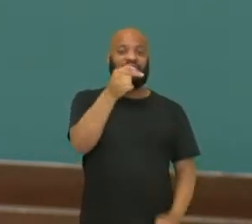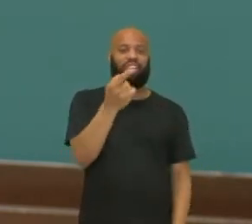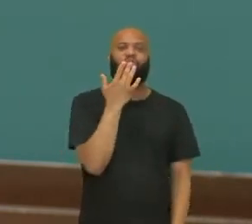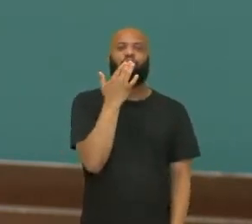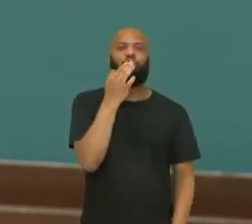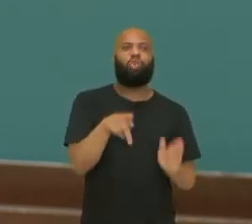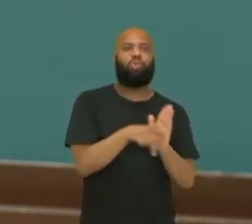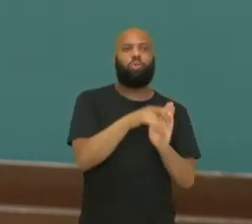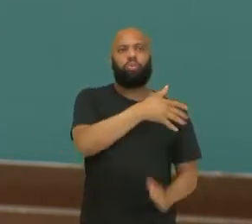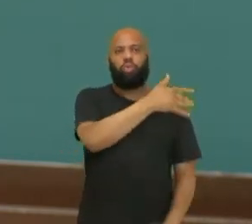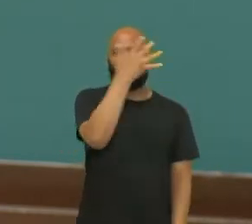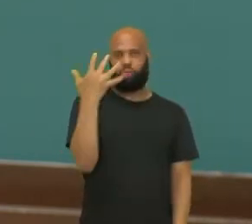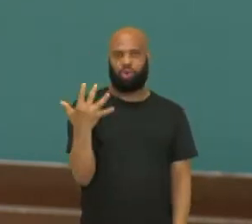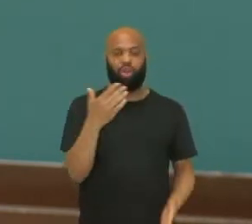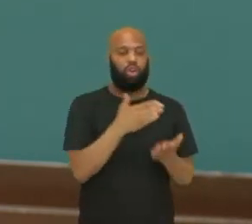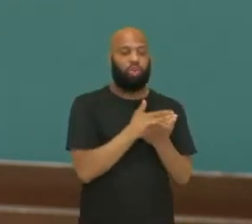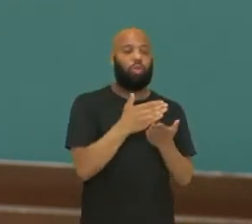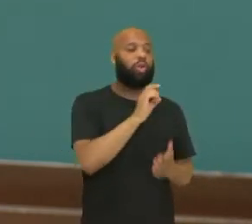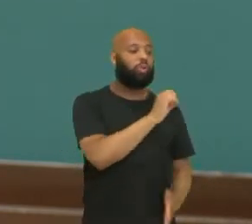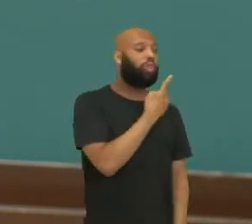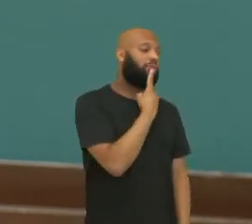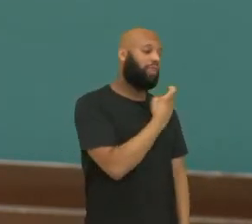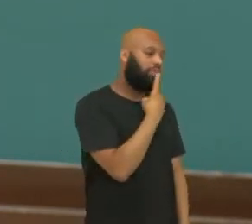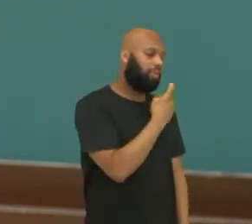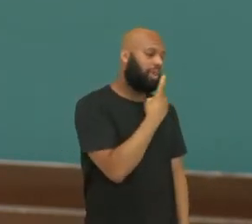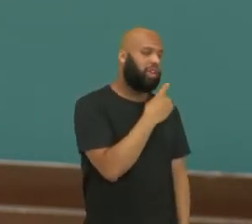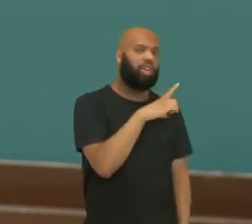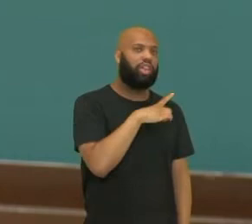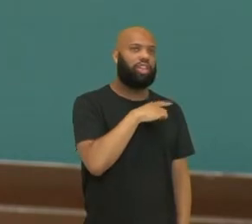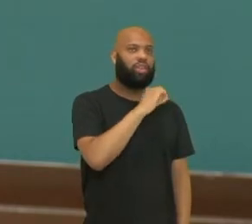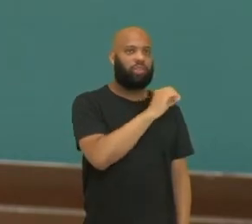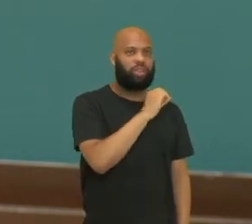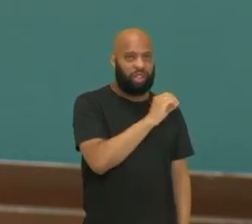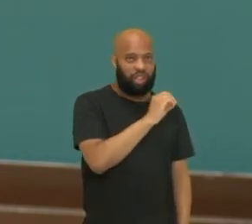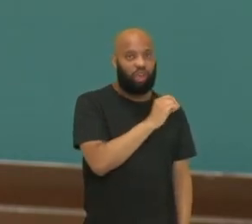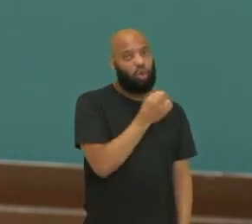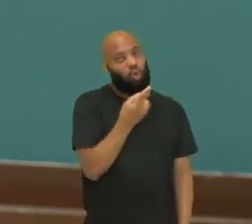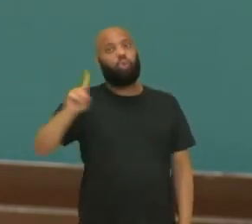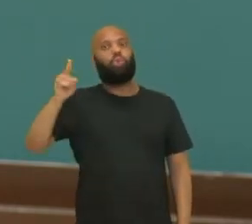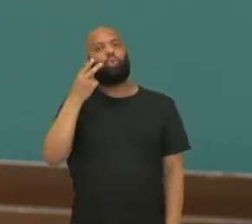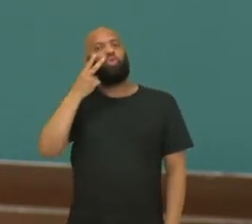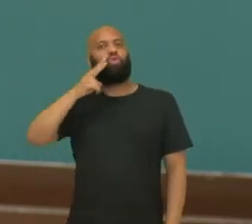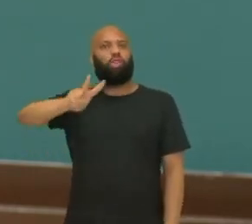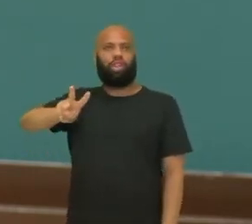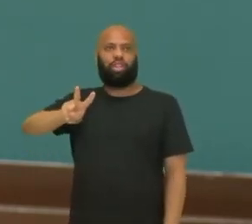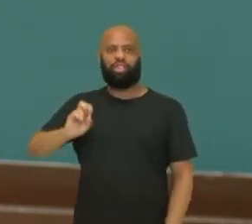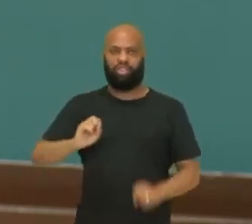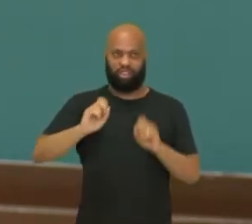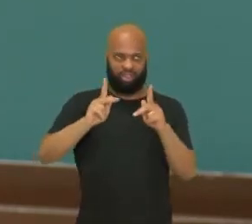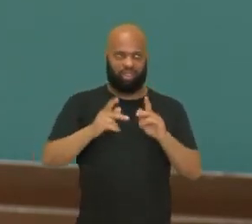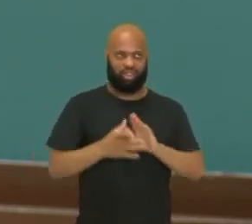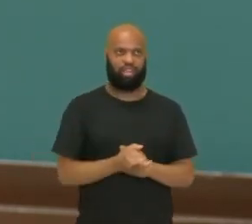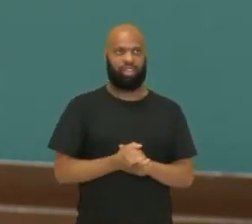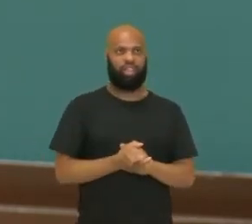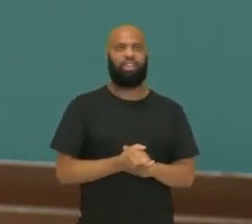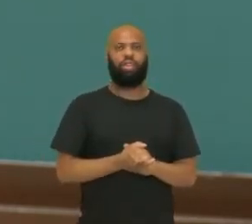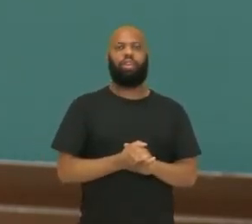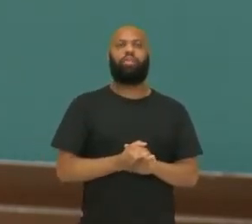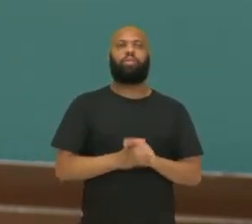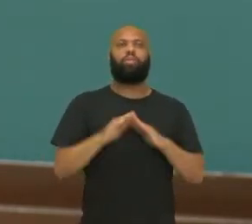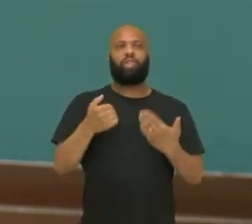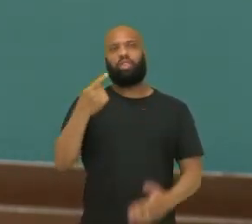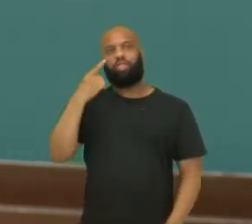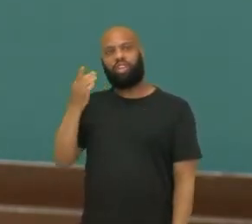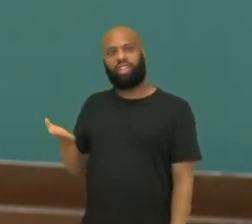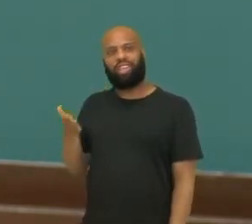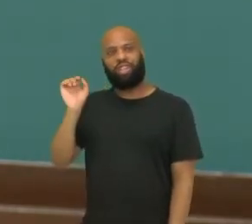ele começa no vermelho, né? O vermelho é o que menos quebra e o violeta é o que mais quebra, o que mais desvia, tá? Então